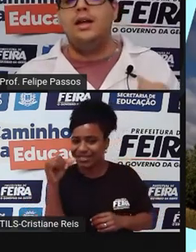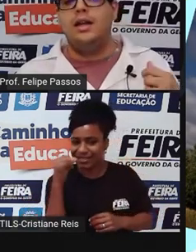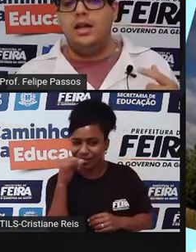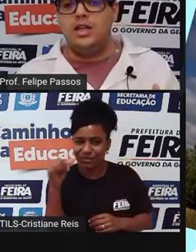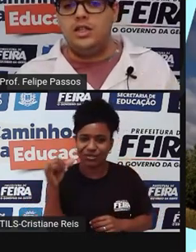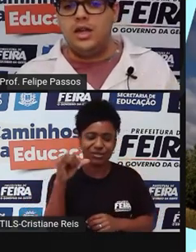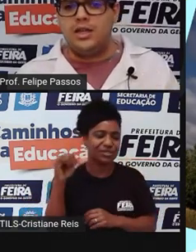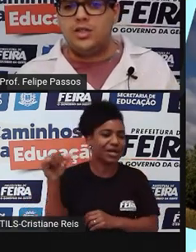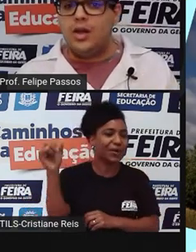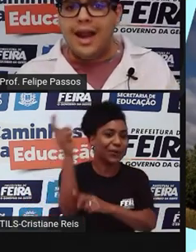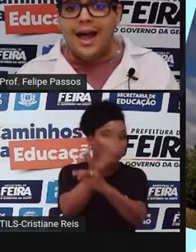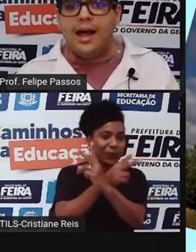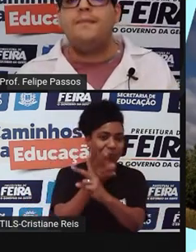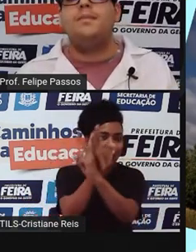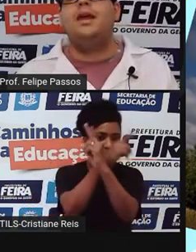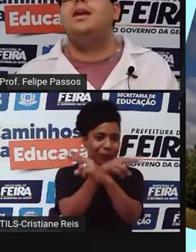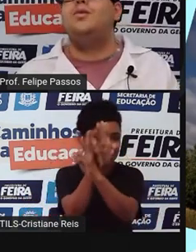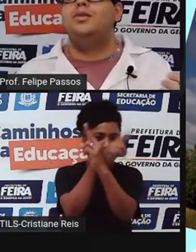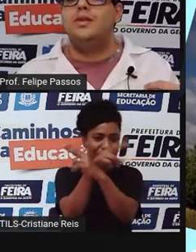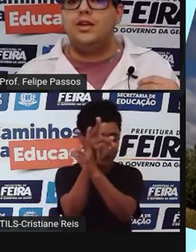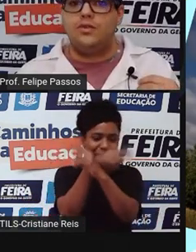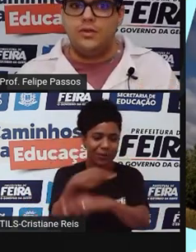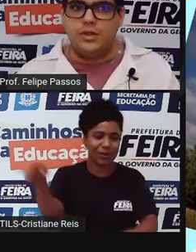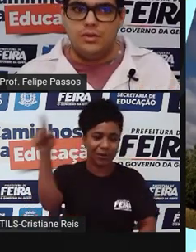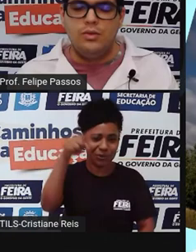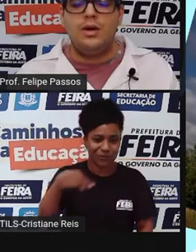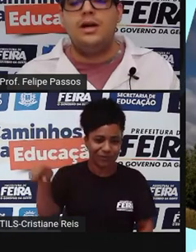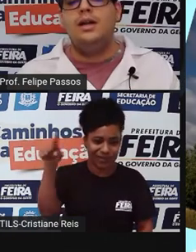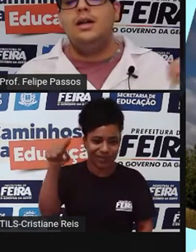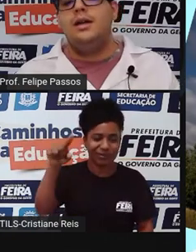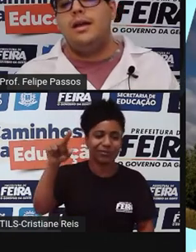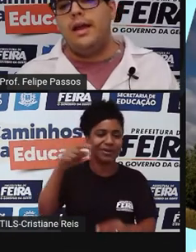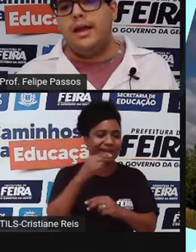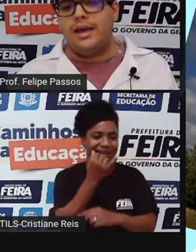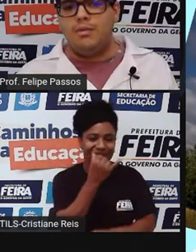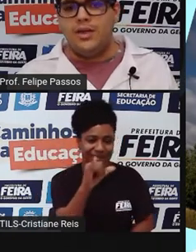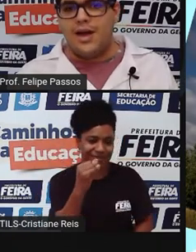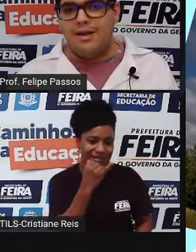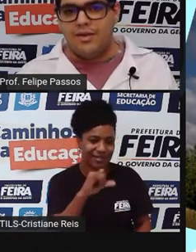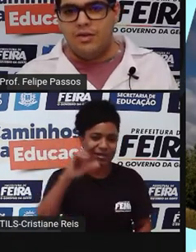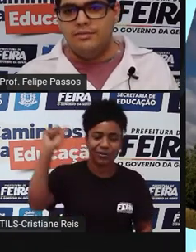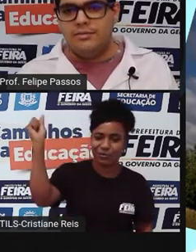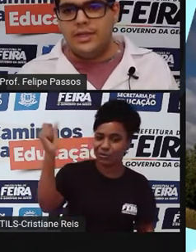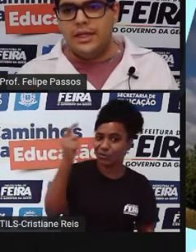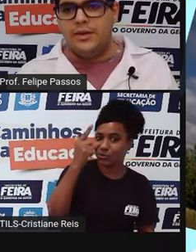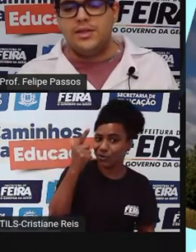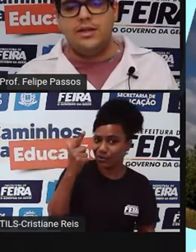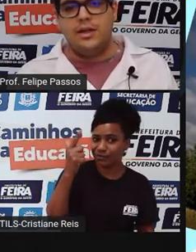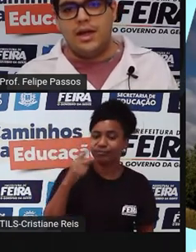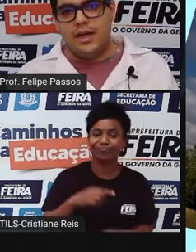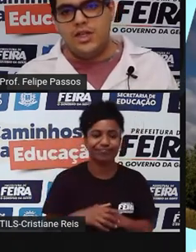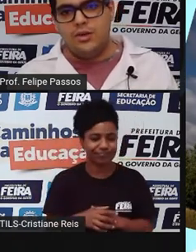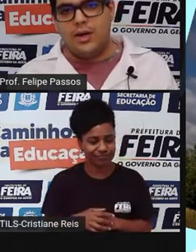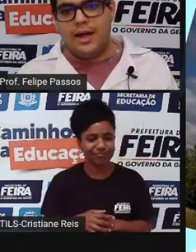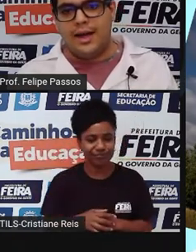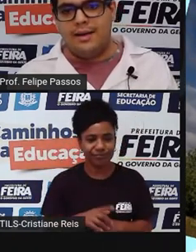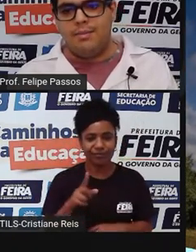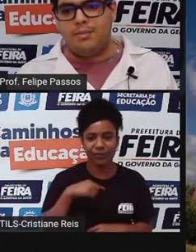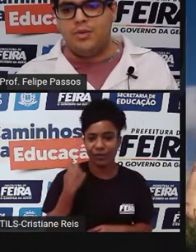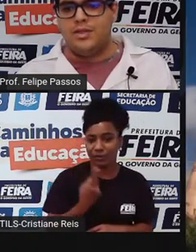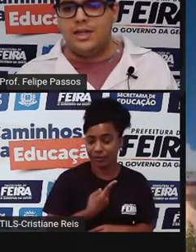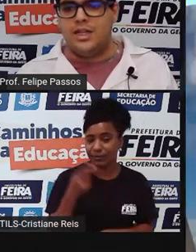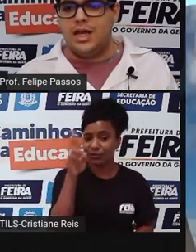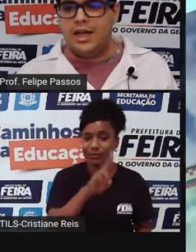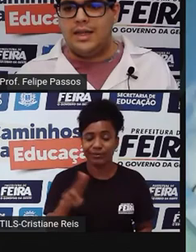eólica, energia solar, né? Enquanto isso, a gente continua queimando carvão e usando energia nuclear